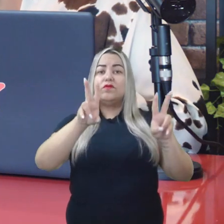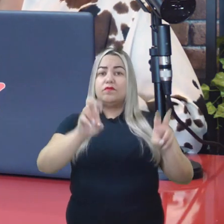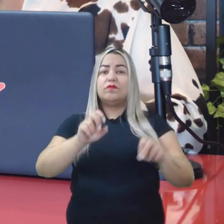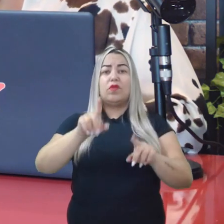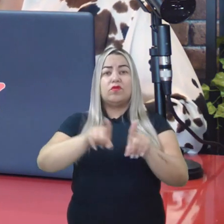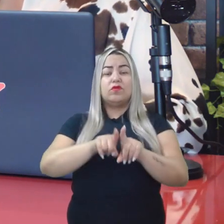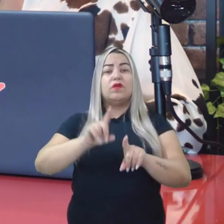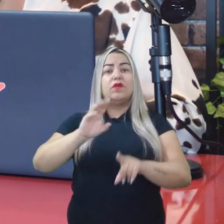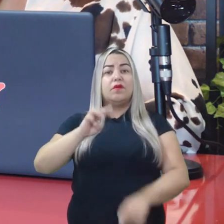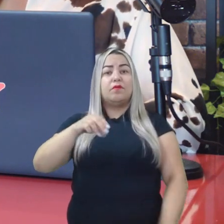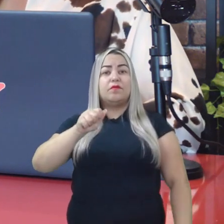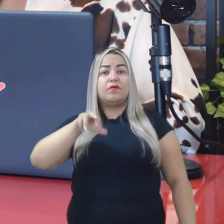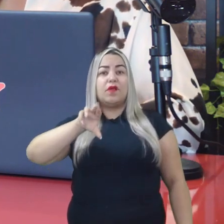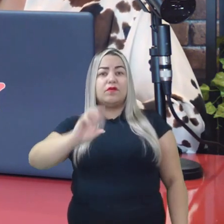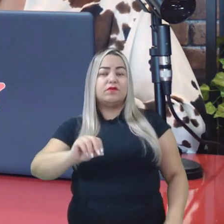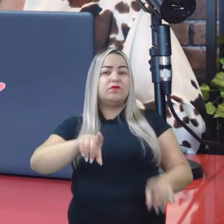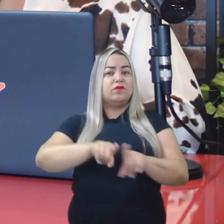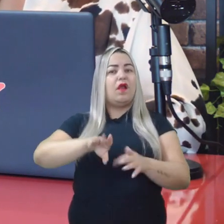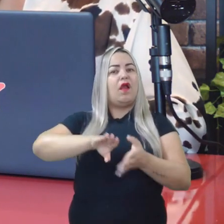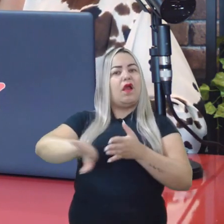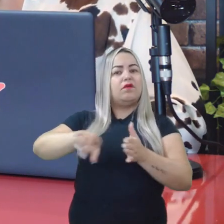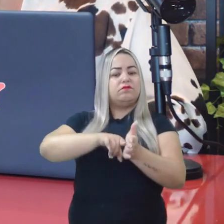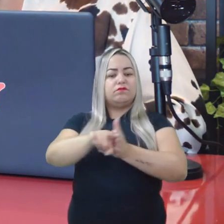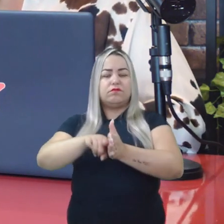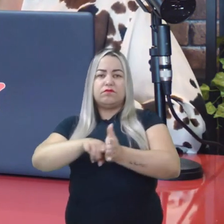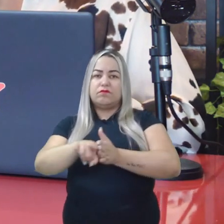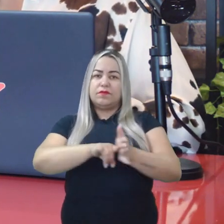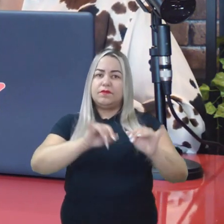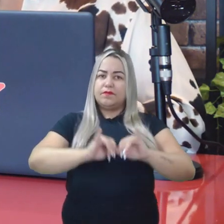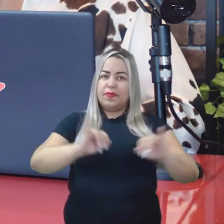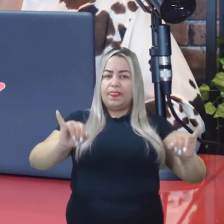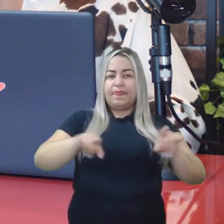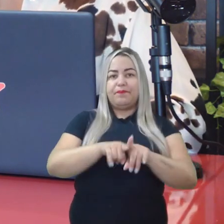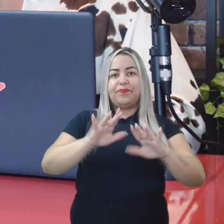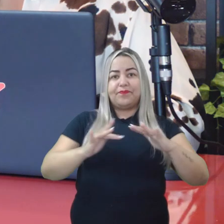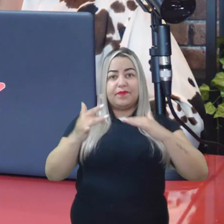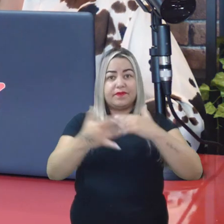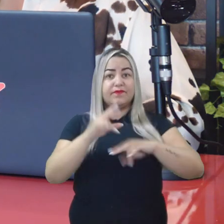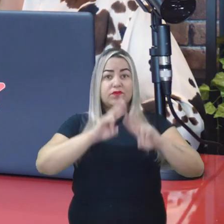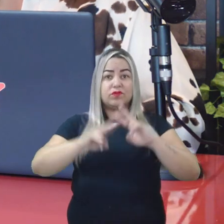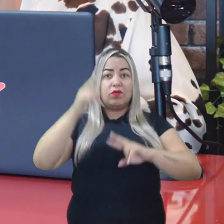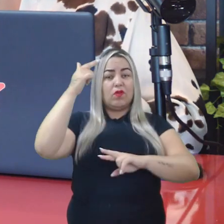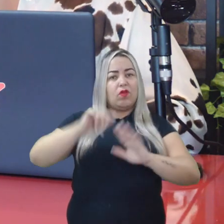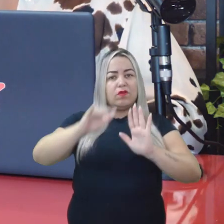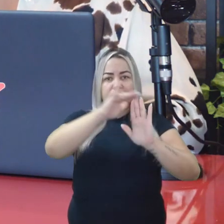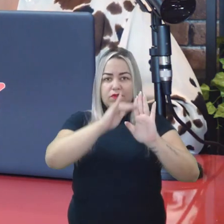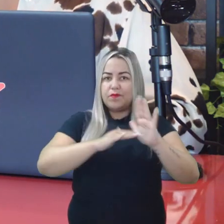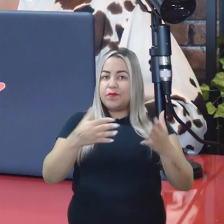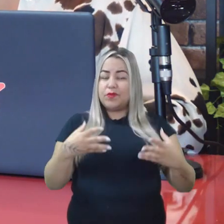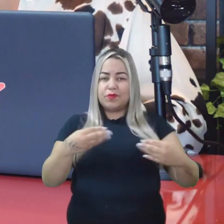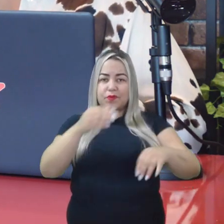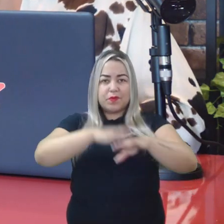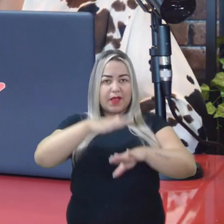reagiu à nova determinação de Zuckerberg, que pretende extinguir a checagem de dados nas redes sociais. Confira